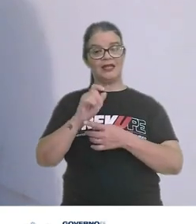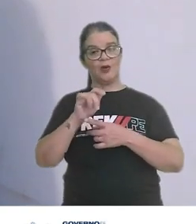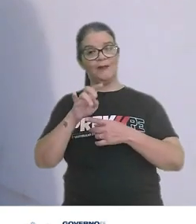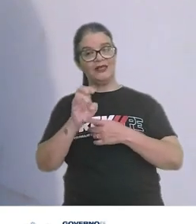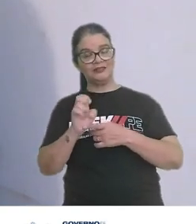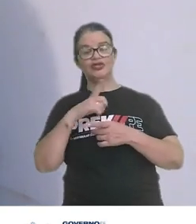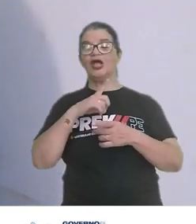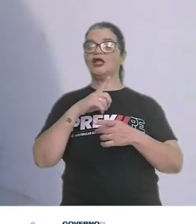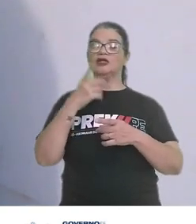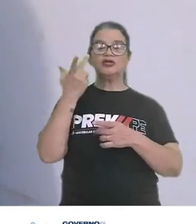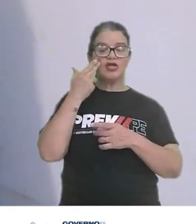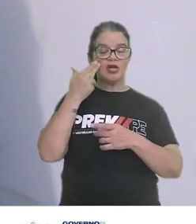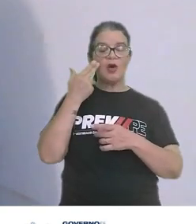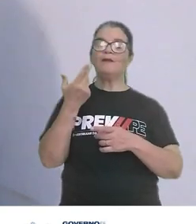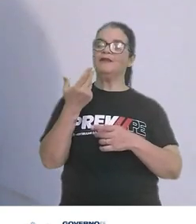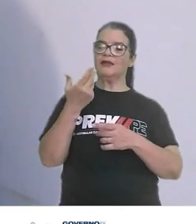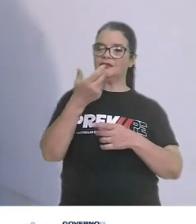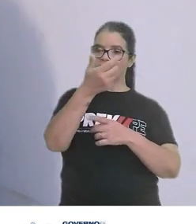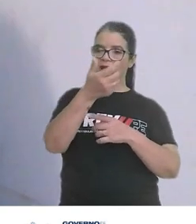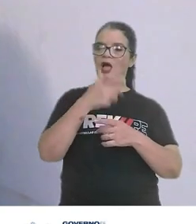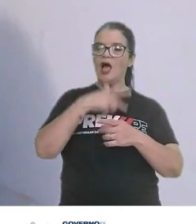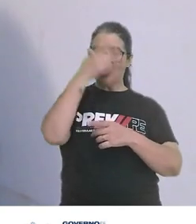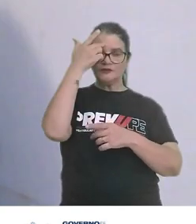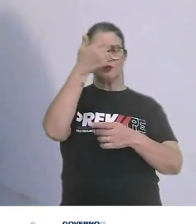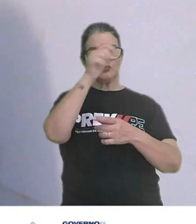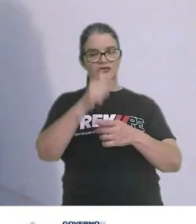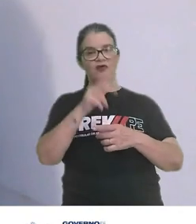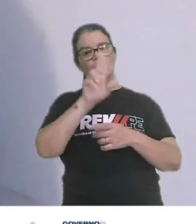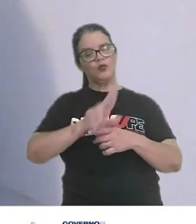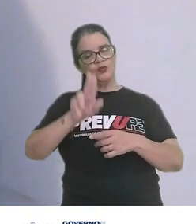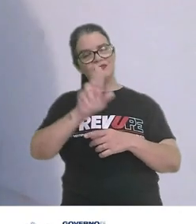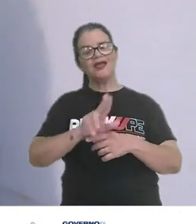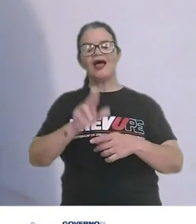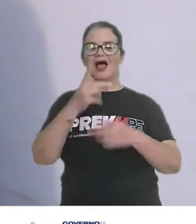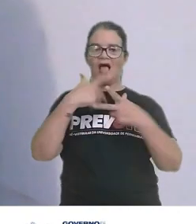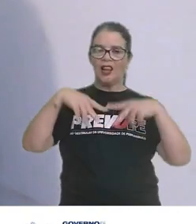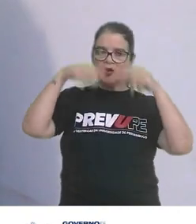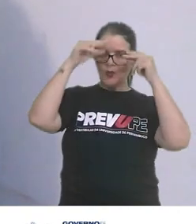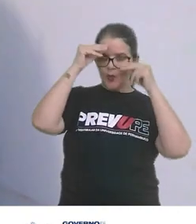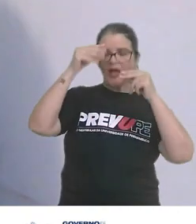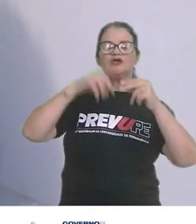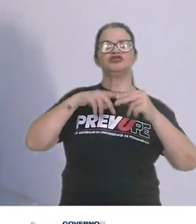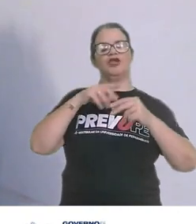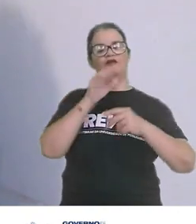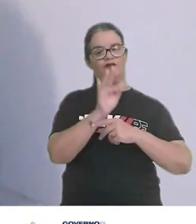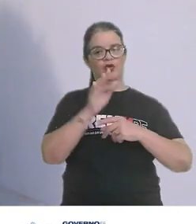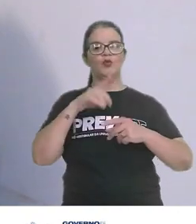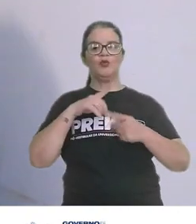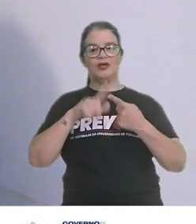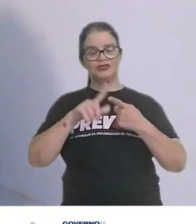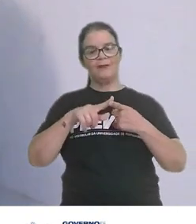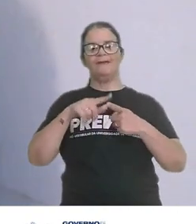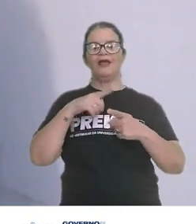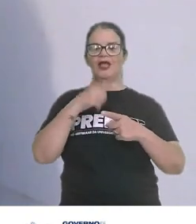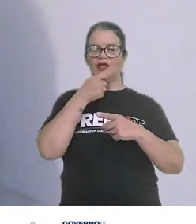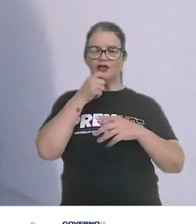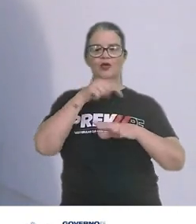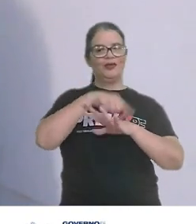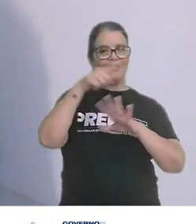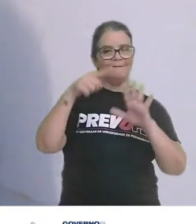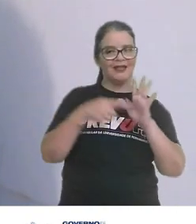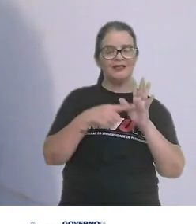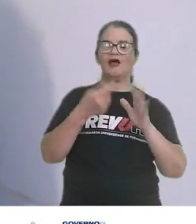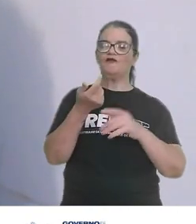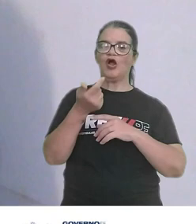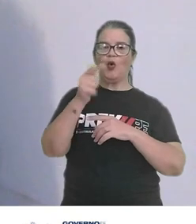Geralmente, as bancas vão usar essas figuras de linguagem, como a ironia e como a metáfora também, dentre